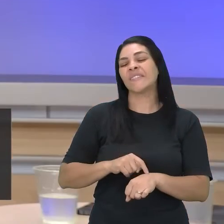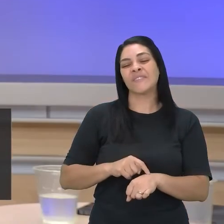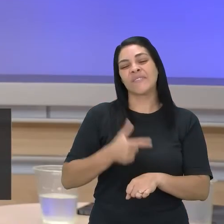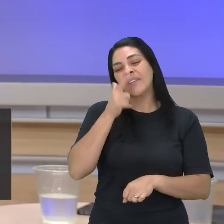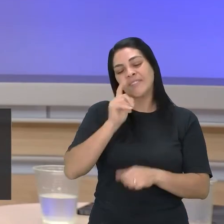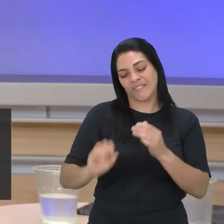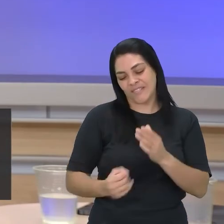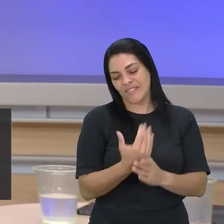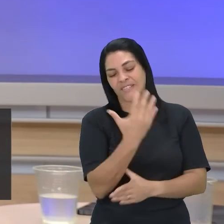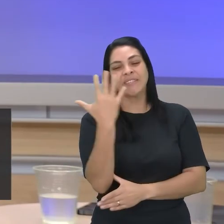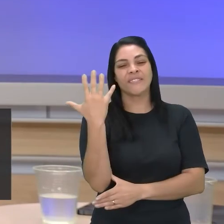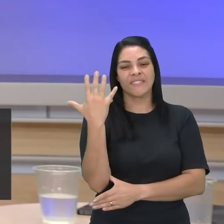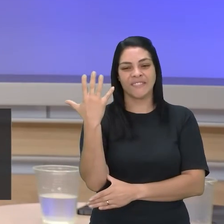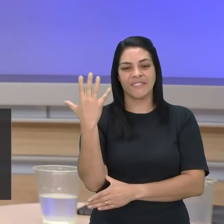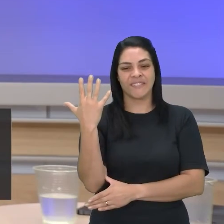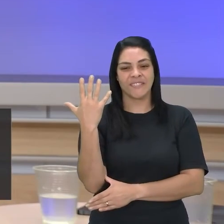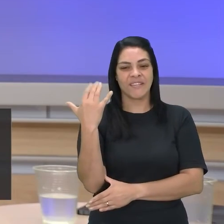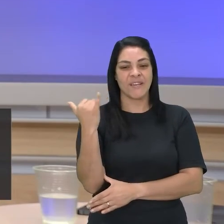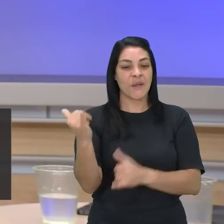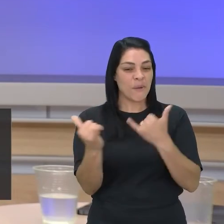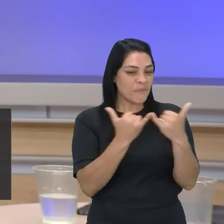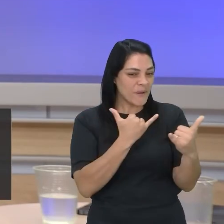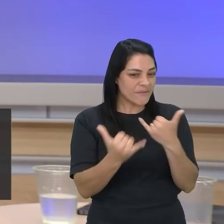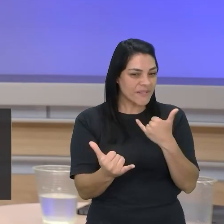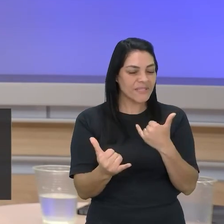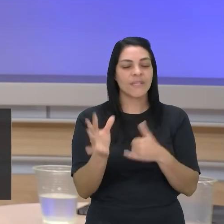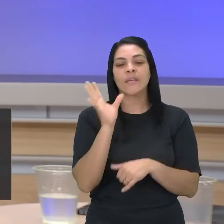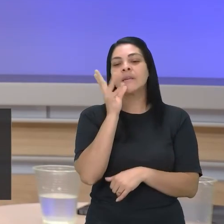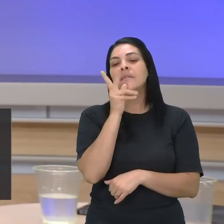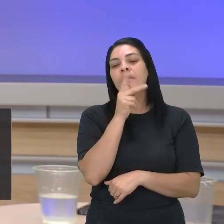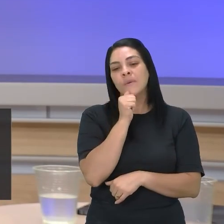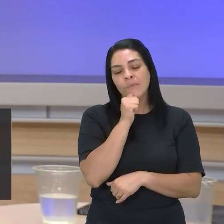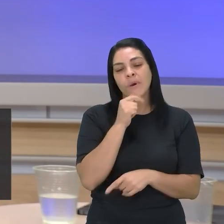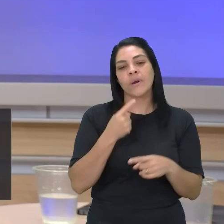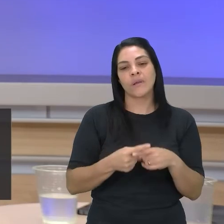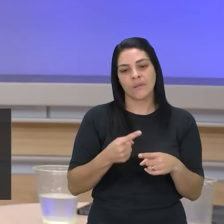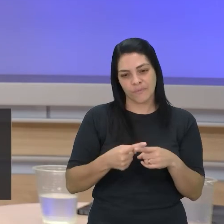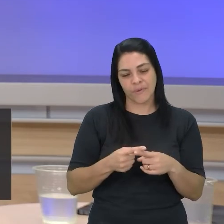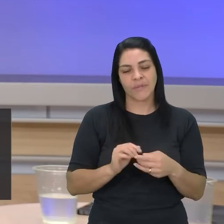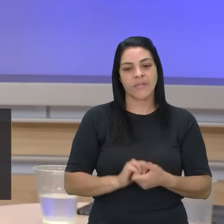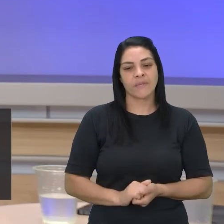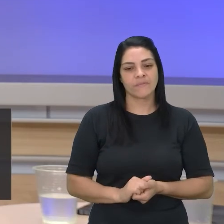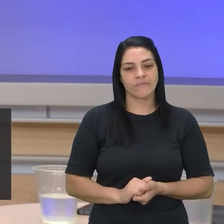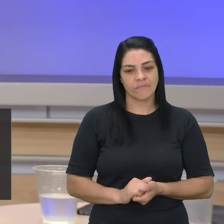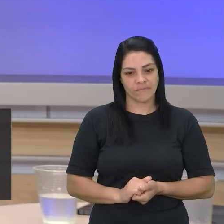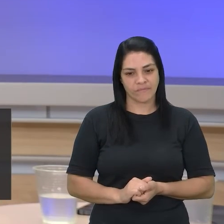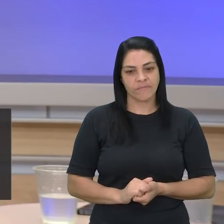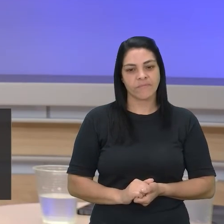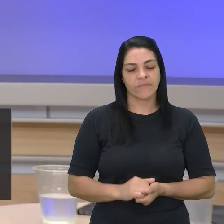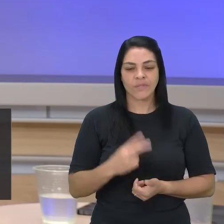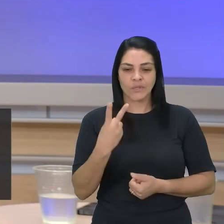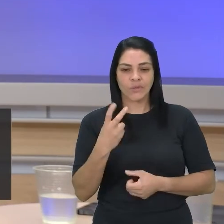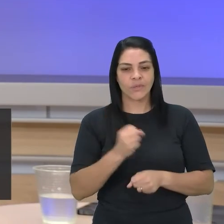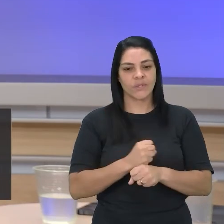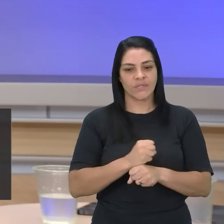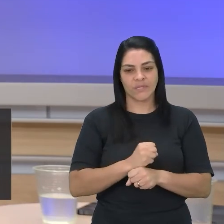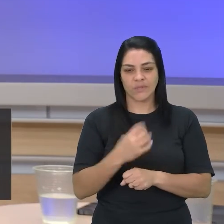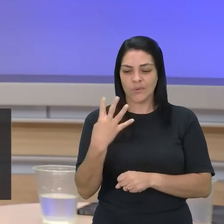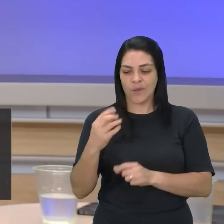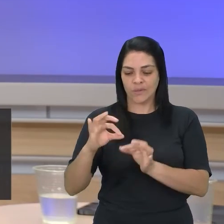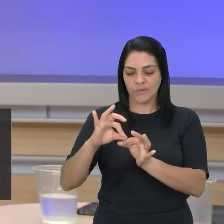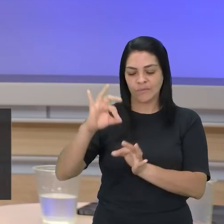Mas para ficar com cara de mini floresta, demora um tempo, porque é isso. As pioneiras vão estar em 2 anos com 4 metros de